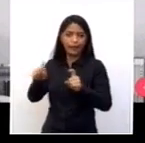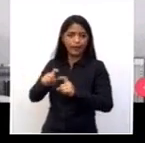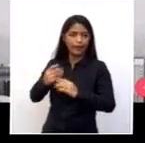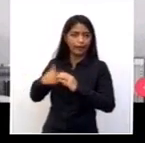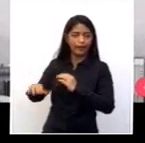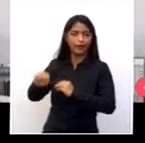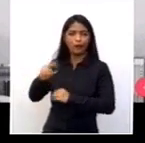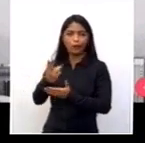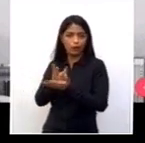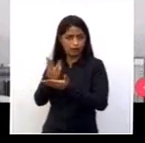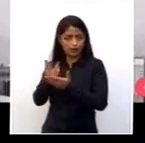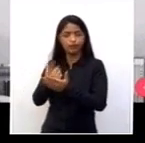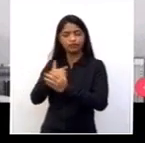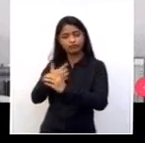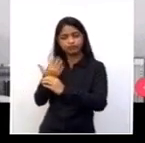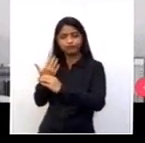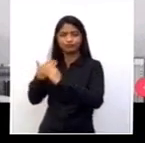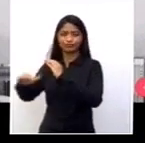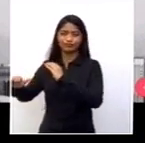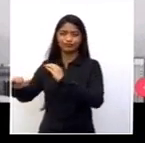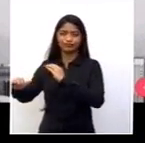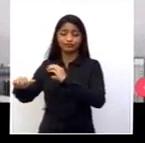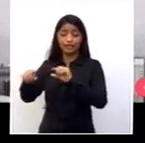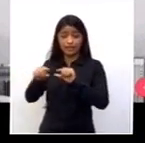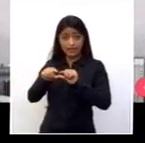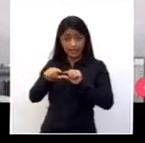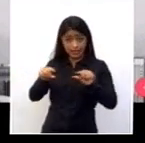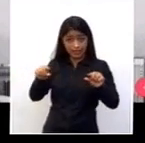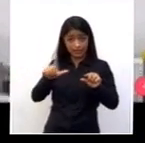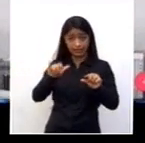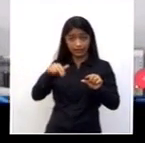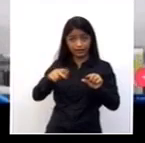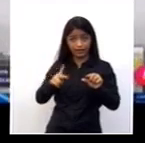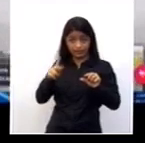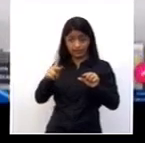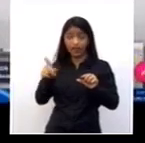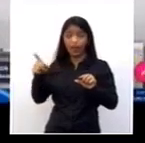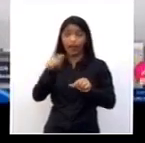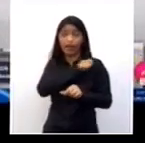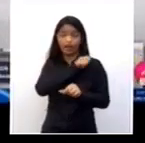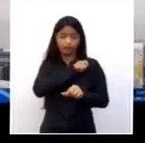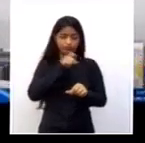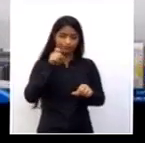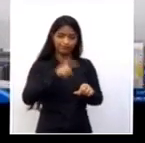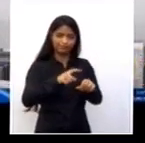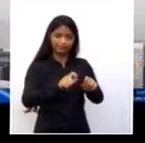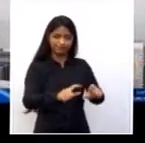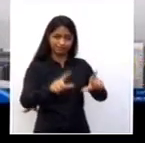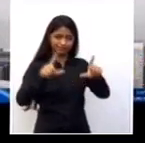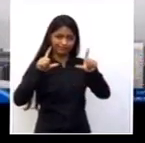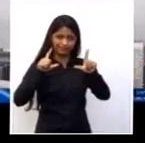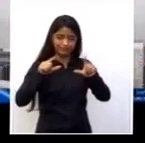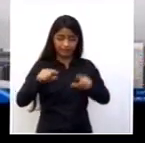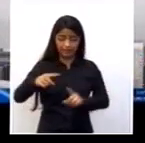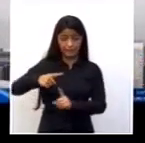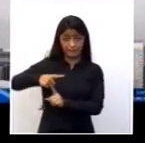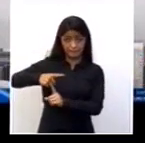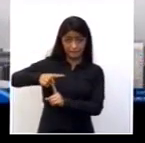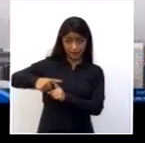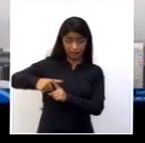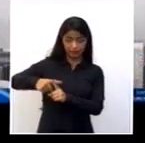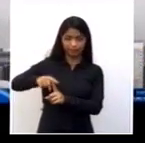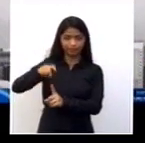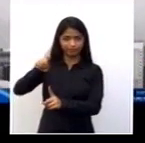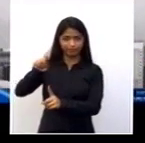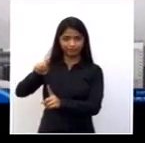Qualquer canal de comunicação. Com esse link, o aluno acessa, ele vem aqui embaixo nesse botãozinho do mais e aí ele vai fazer a